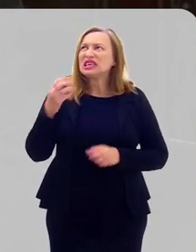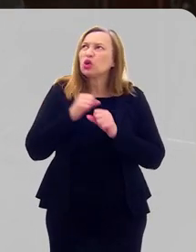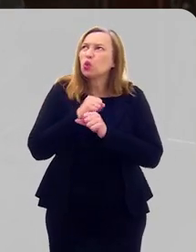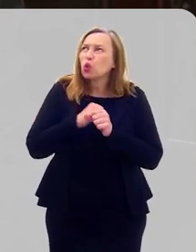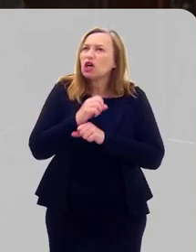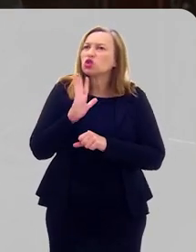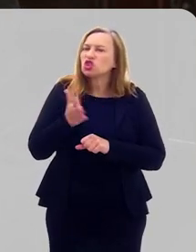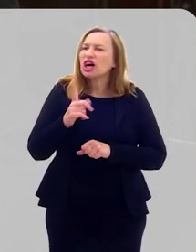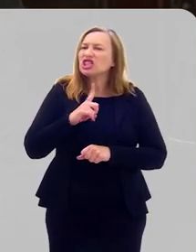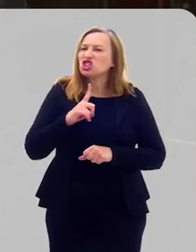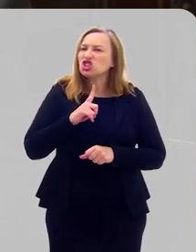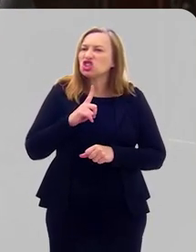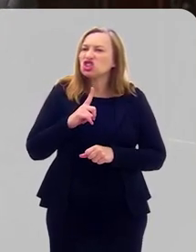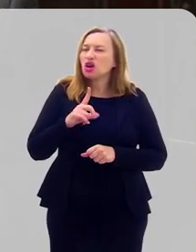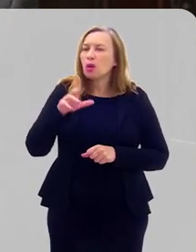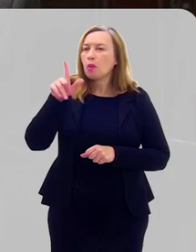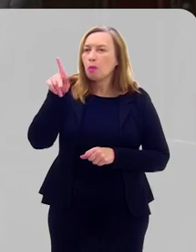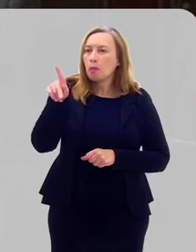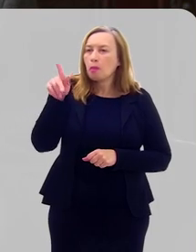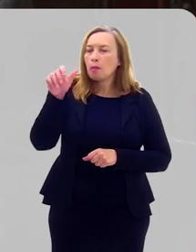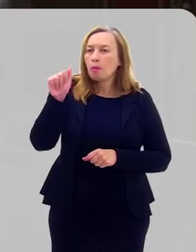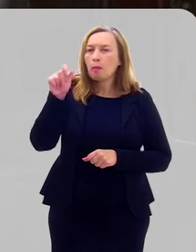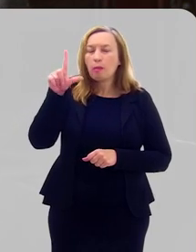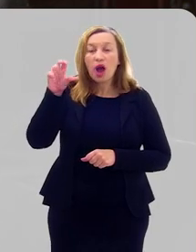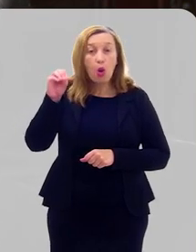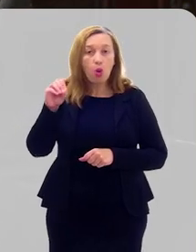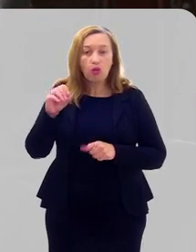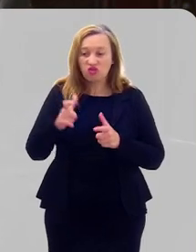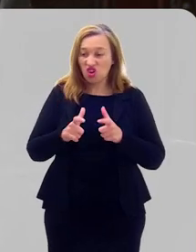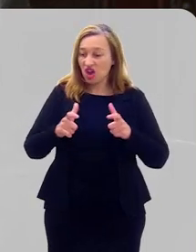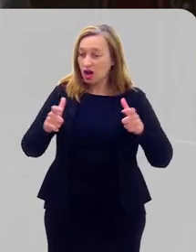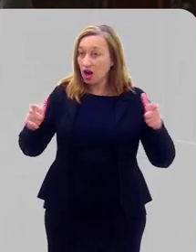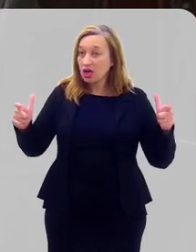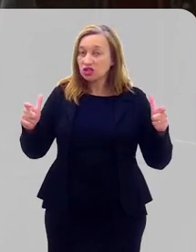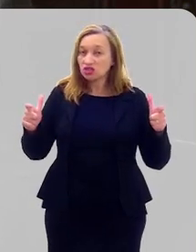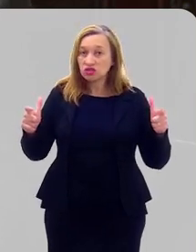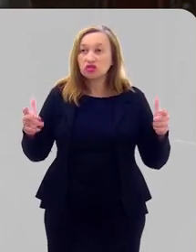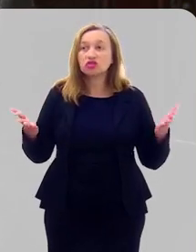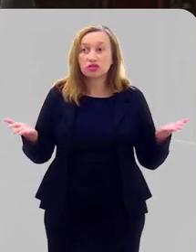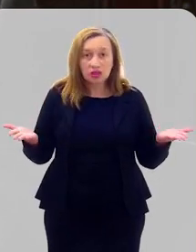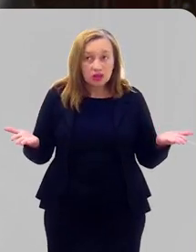segunda, terceiro ano, já tinha um palco e 20 mil A coisa mil foi pessoas. Crescendo de forma maravilhosa.